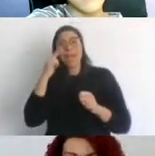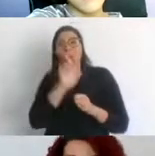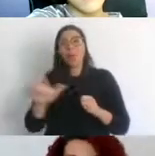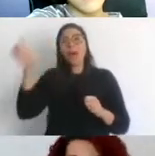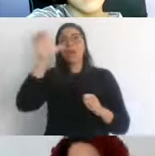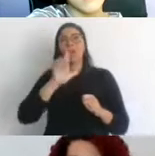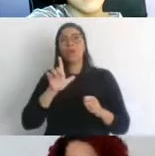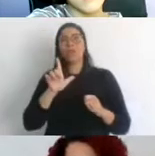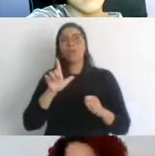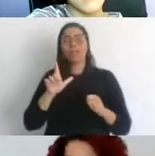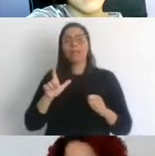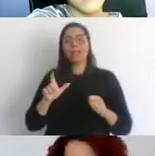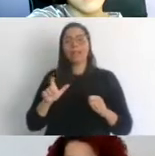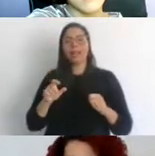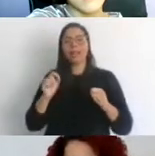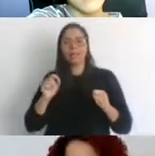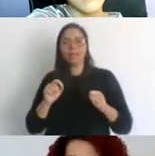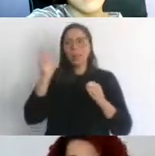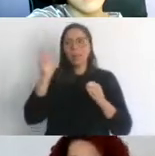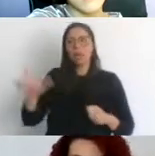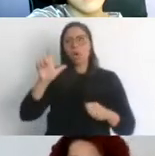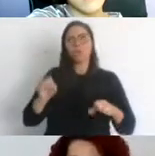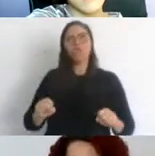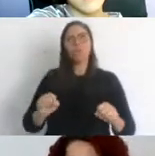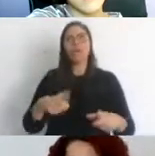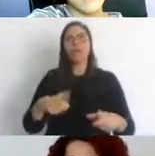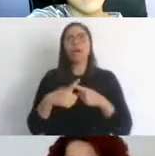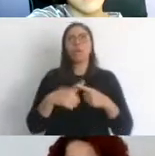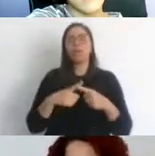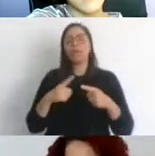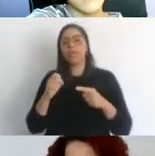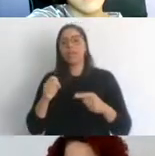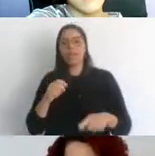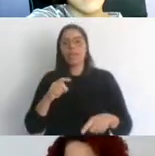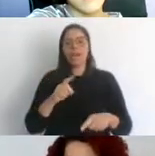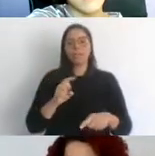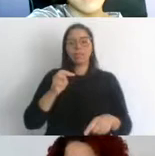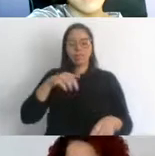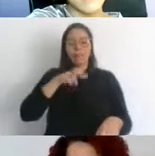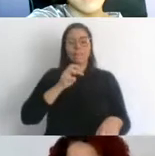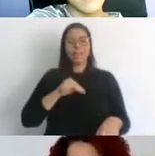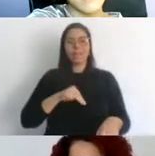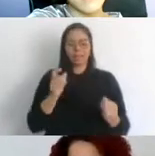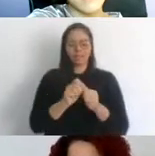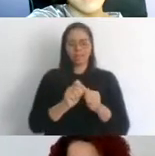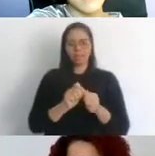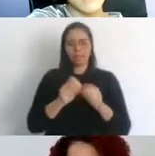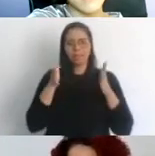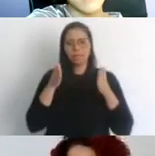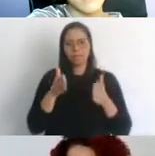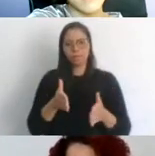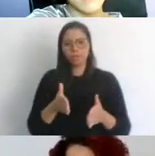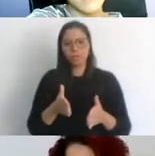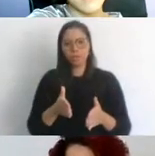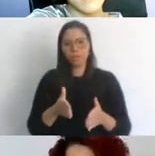capital é a lógica de mercado é a mesma lógica é a mesma matemática financeira que a gente faz hoje para